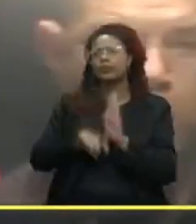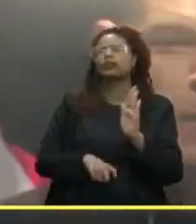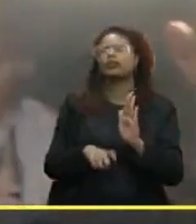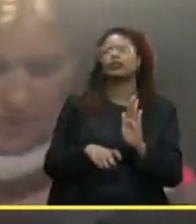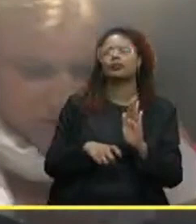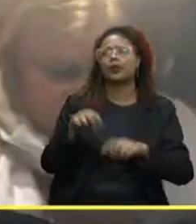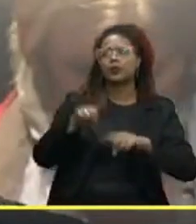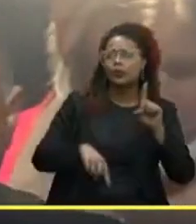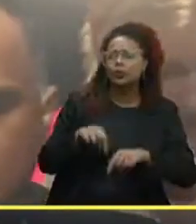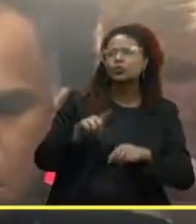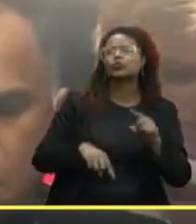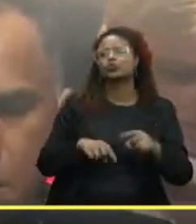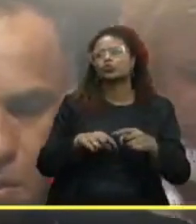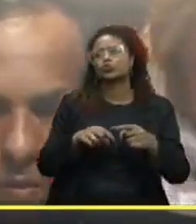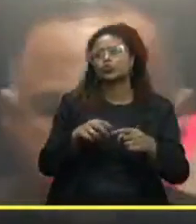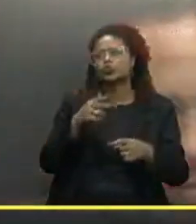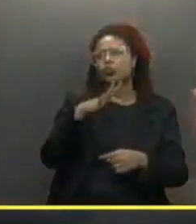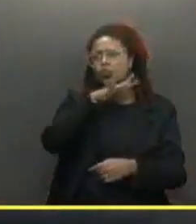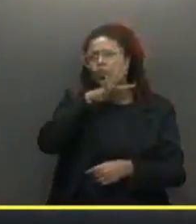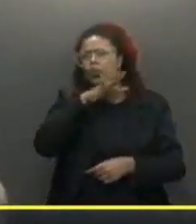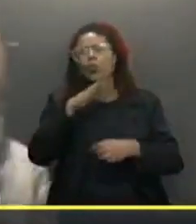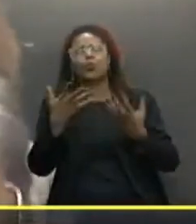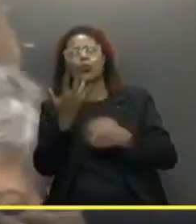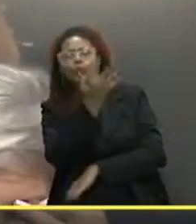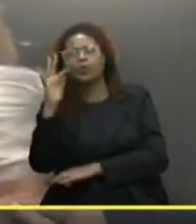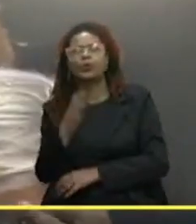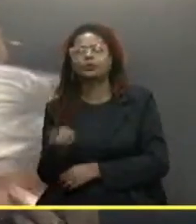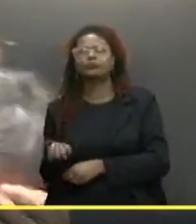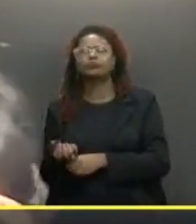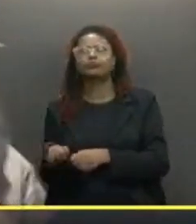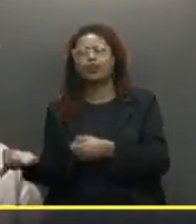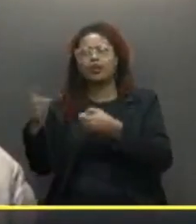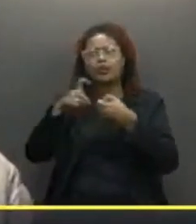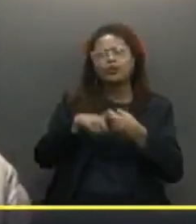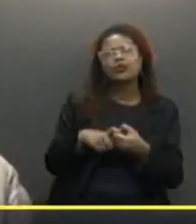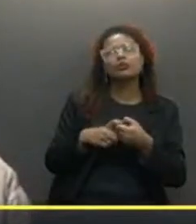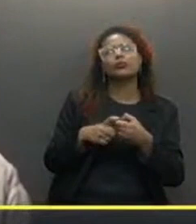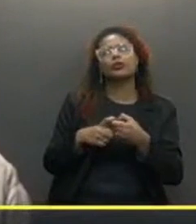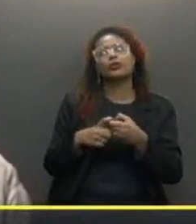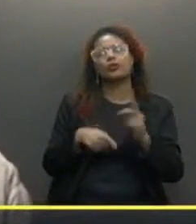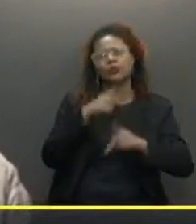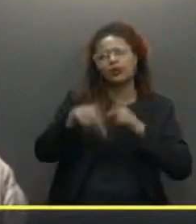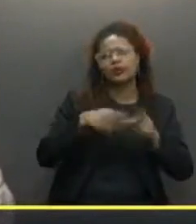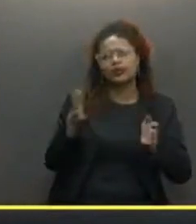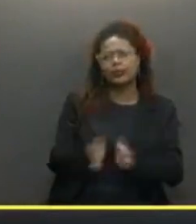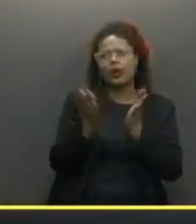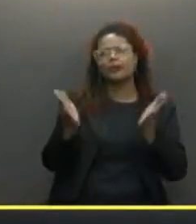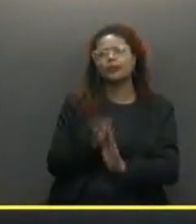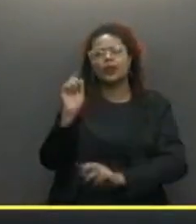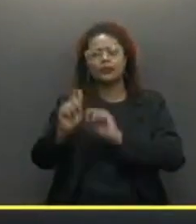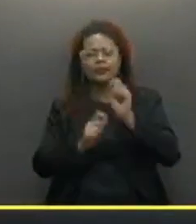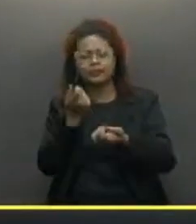e nocivos ao meio ambiente. Se garante o retorno para as populações mais pobres daquilo que ela gasta com imposto, tem a